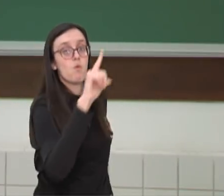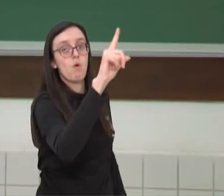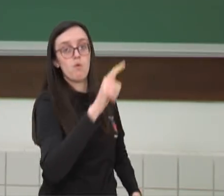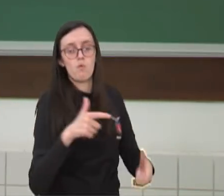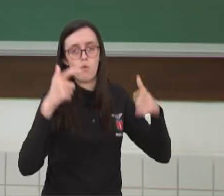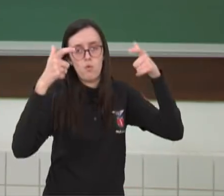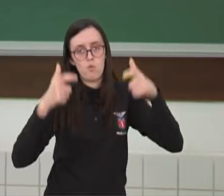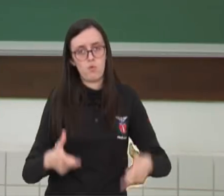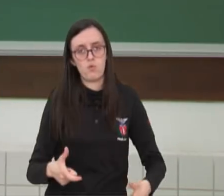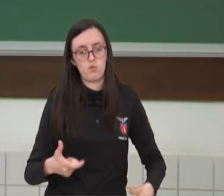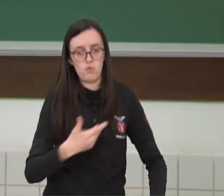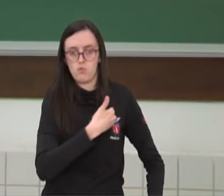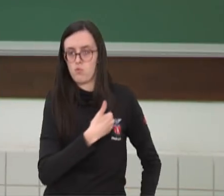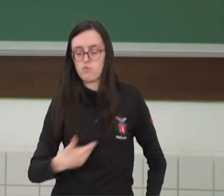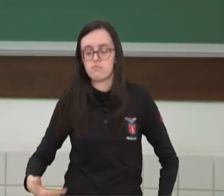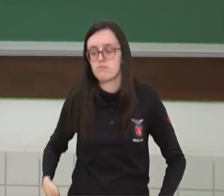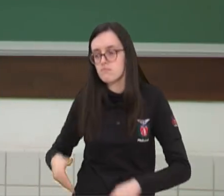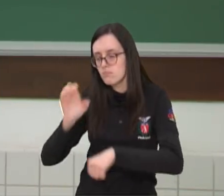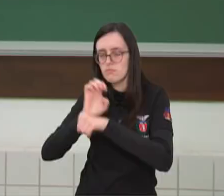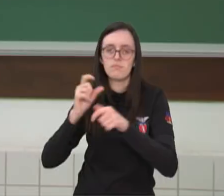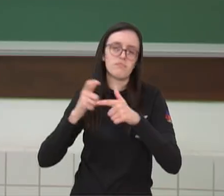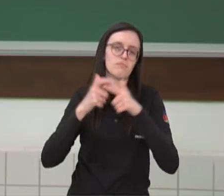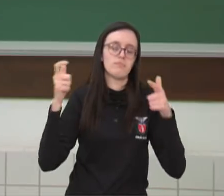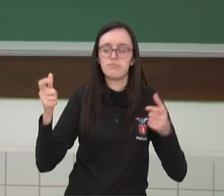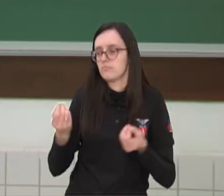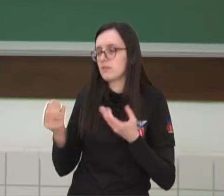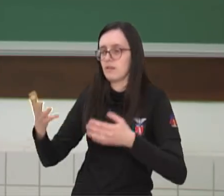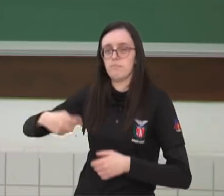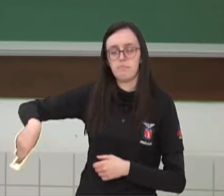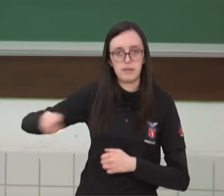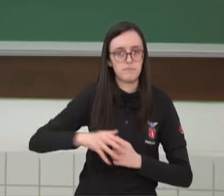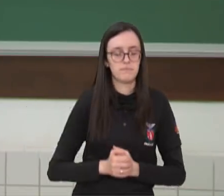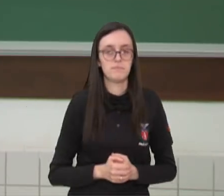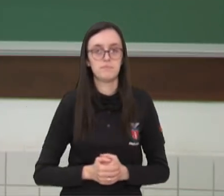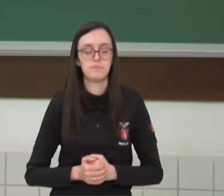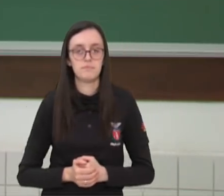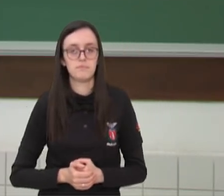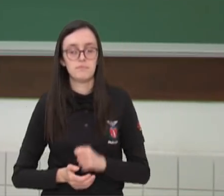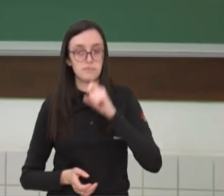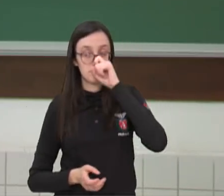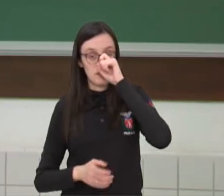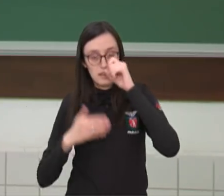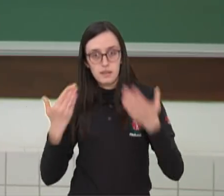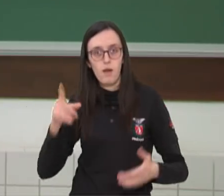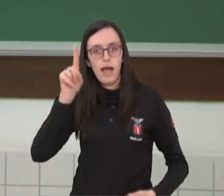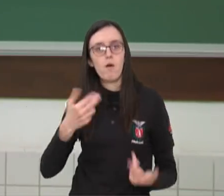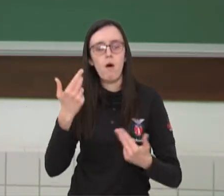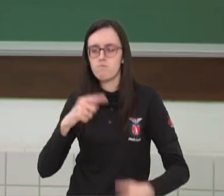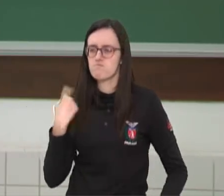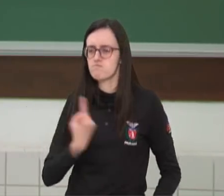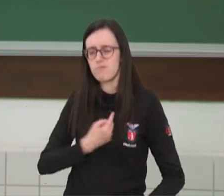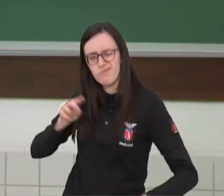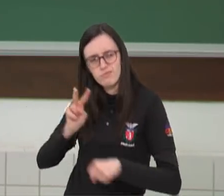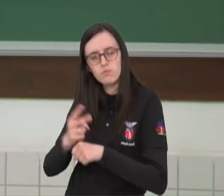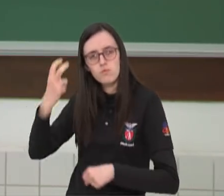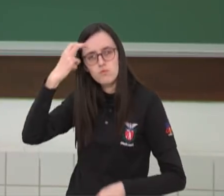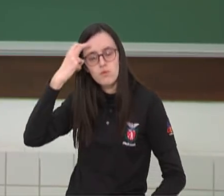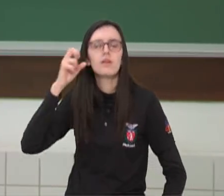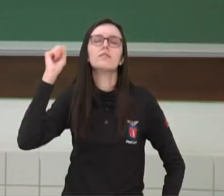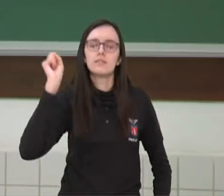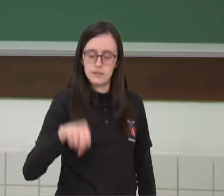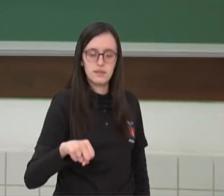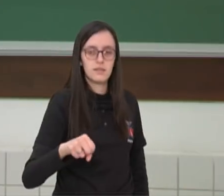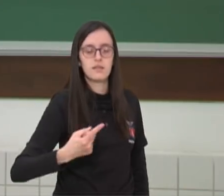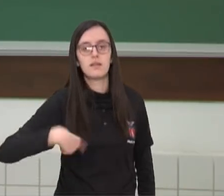áreas que os governos estaduais, na maioria das vezes, destinavam. Então, tem a ideia de vamos preservar a cultura? Sim.